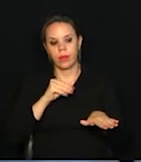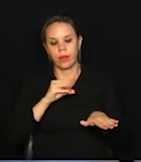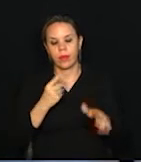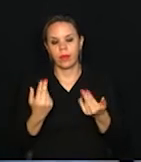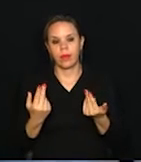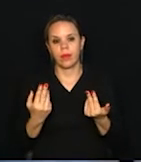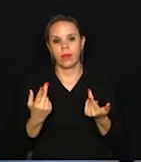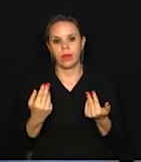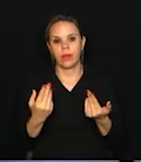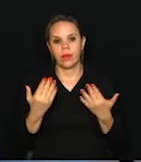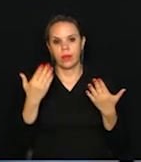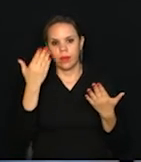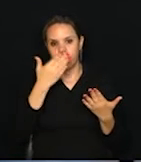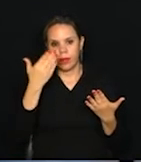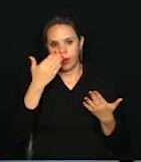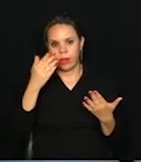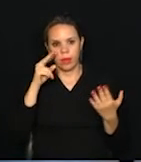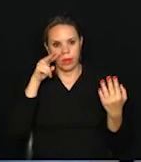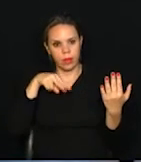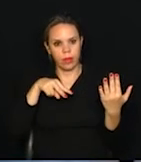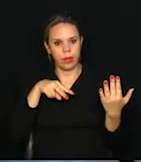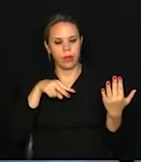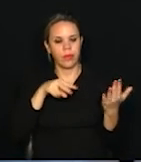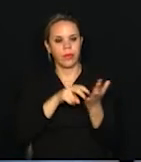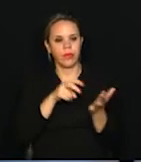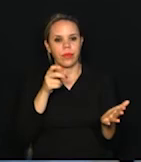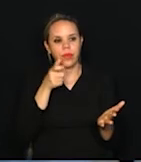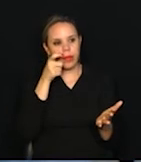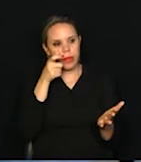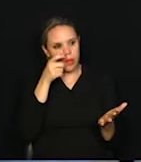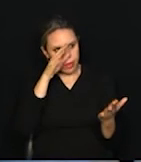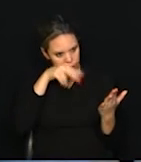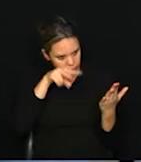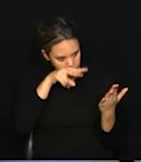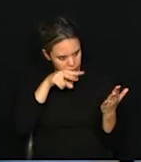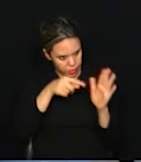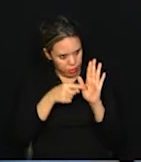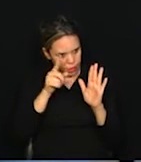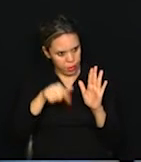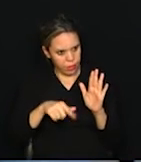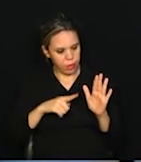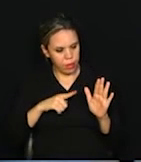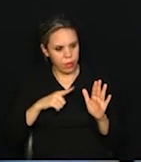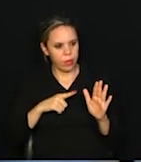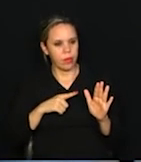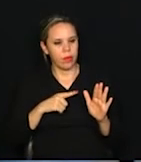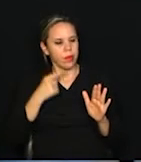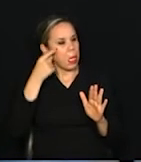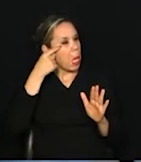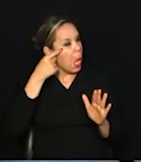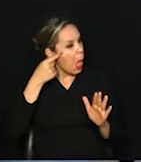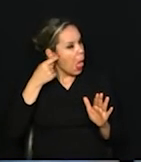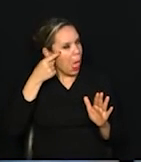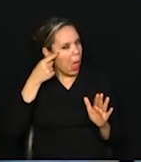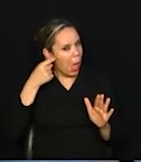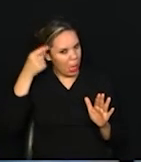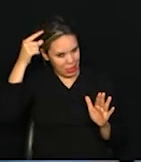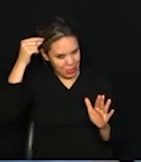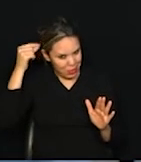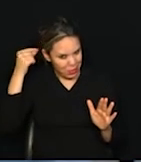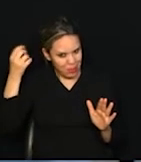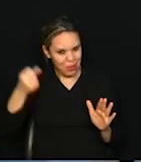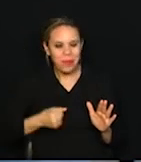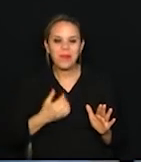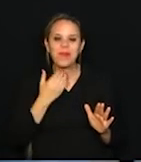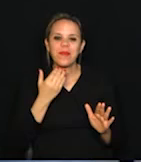como é o espelho para onde você olha todo dia de manhã. Se aquele espelho mostra que você tem uma ruga a mais ou um cabelo branco, não